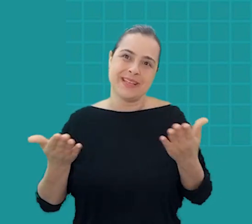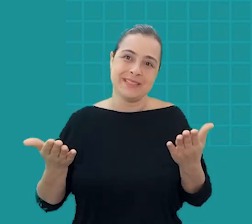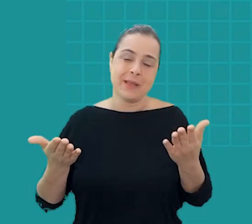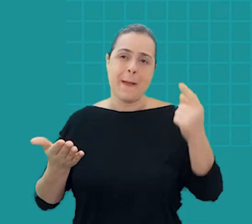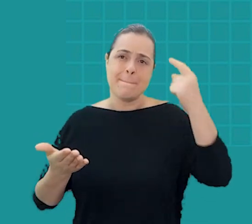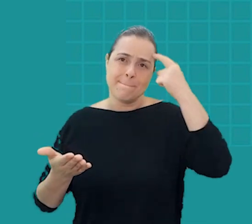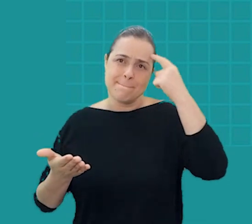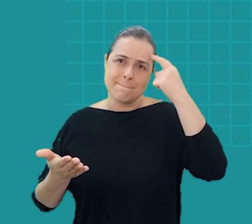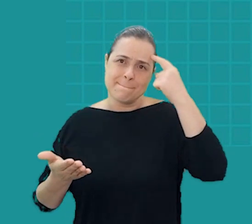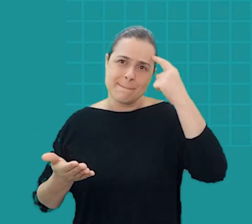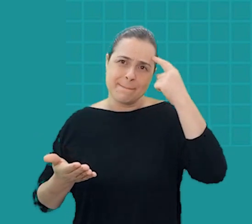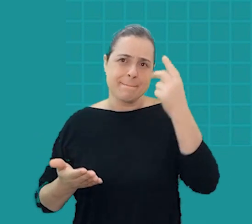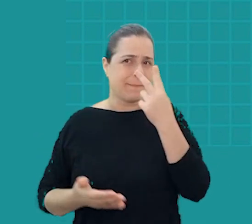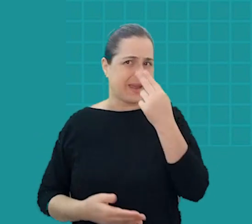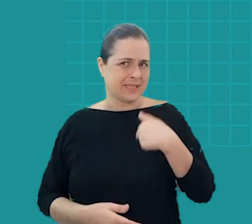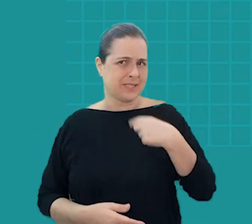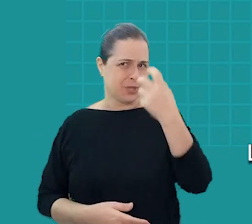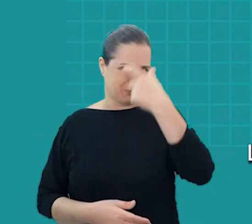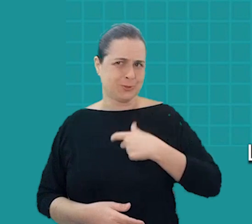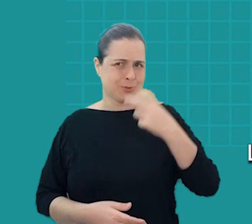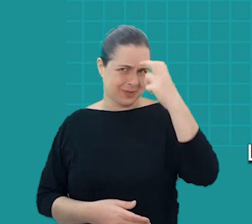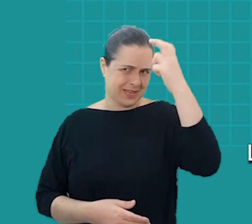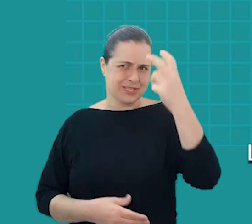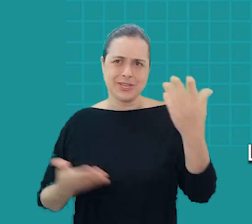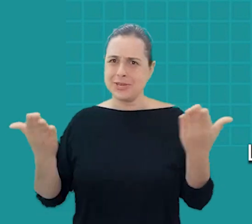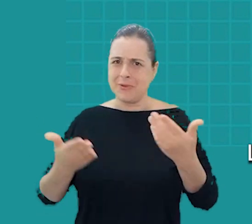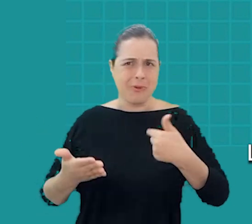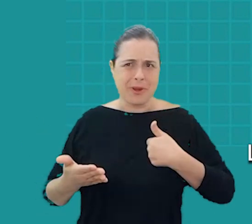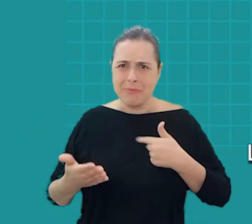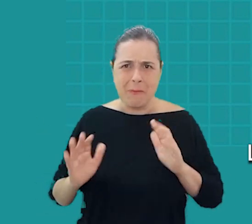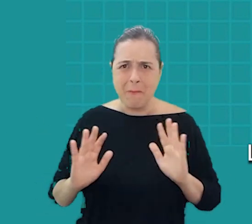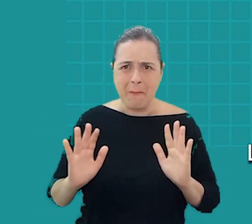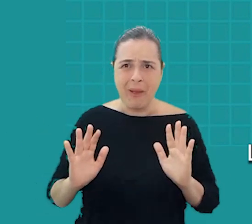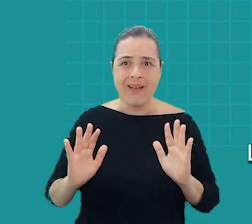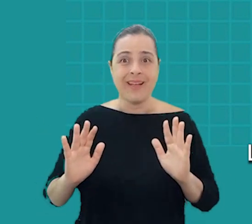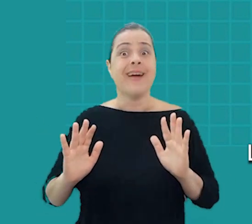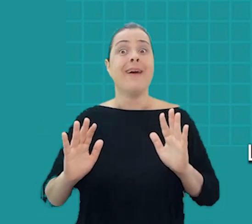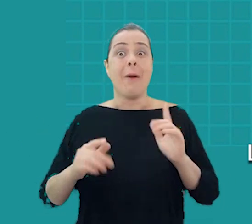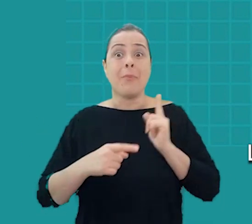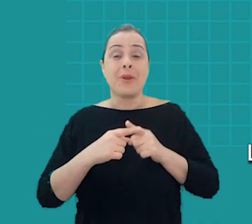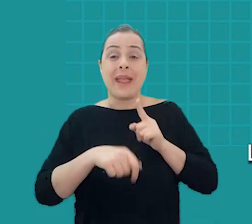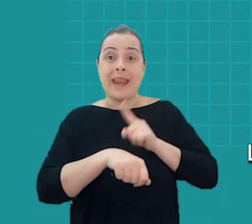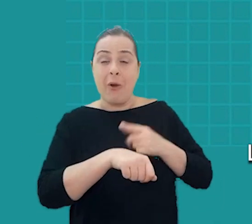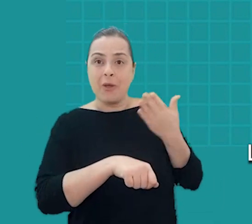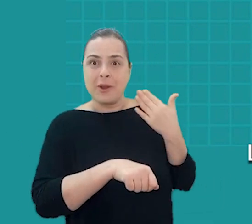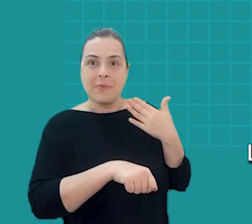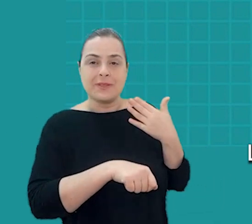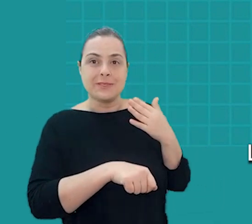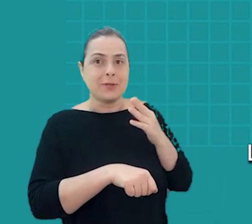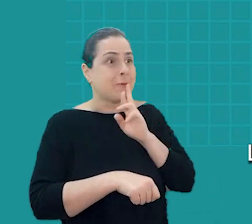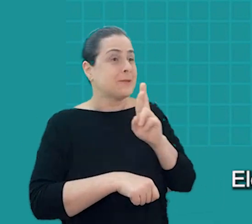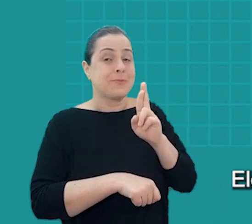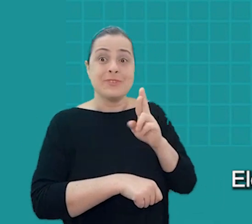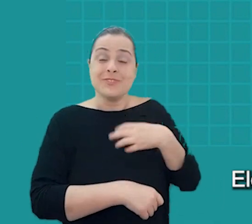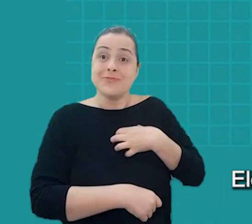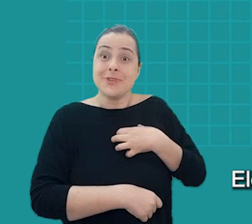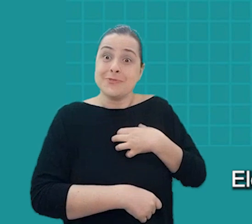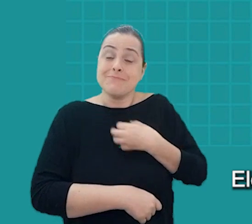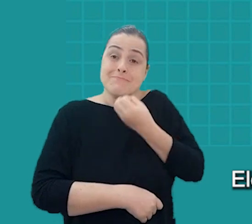era inteligente, hoje já não sou mais, né? Que eu fiz umas respostas bem legais, mas isso me marcou muito. Ele falou,